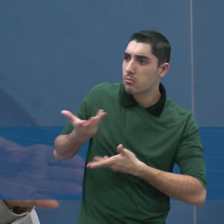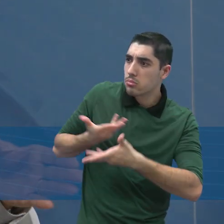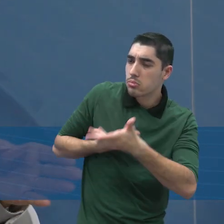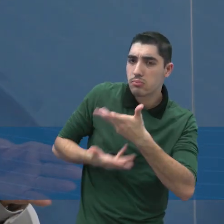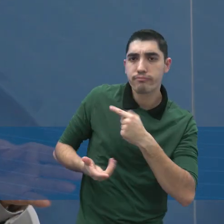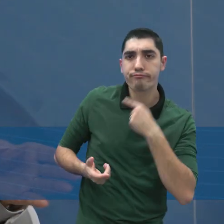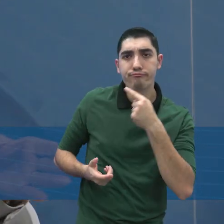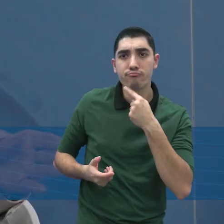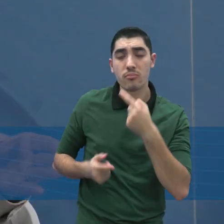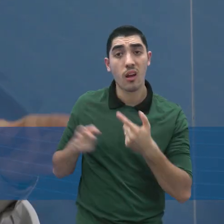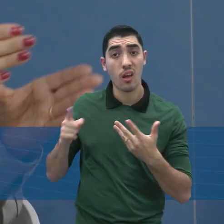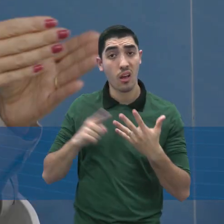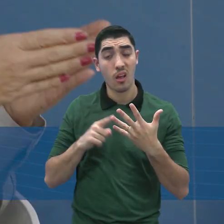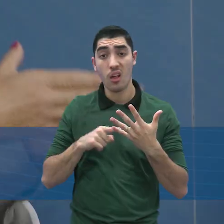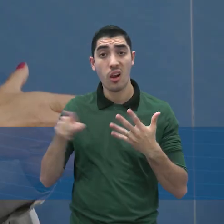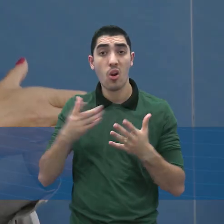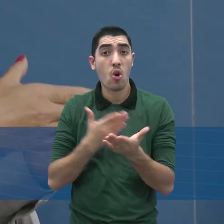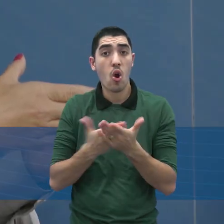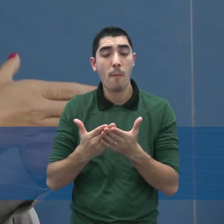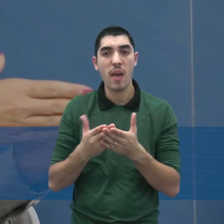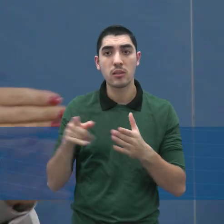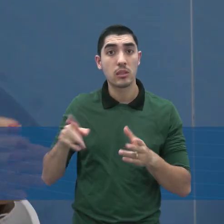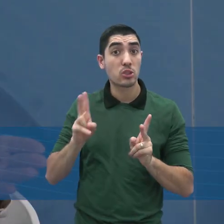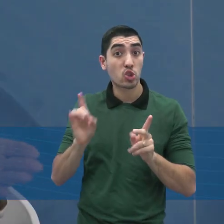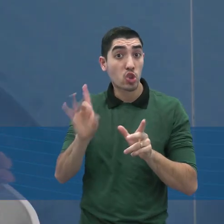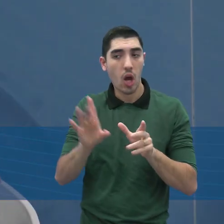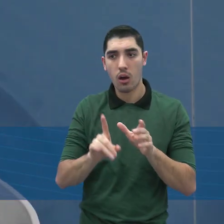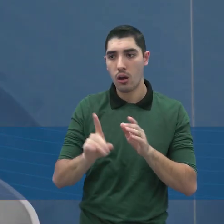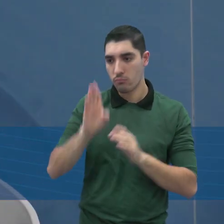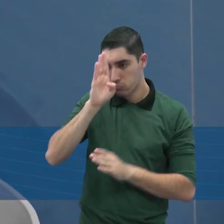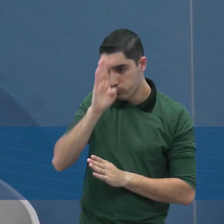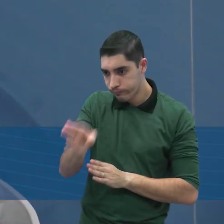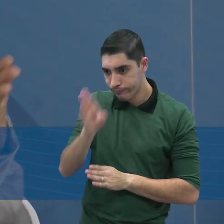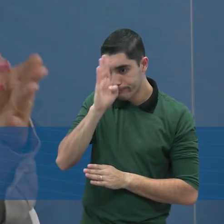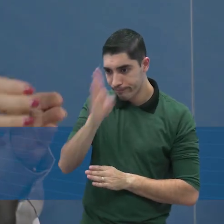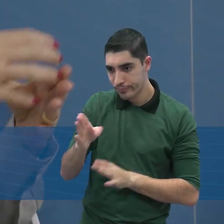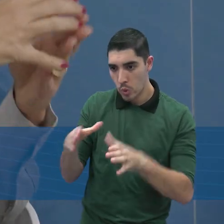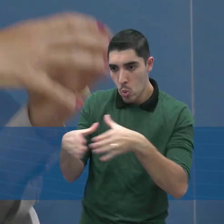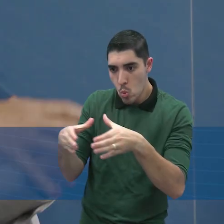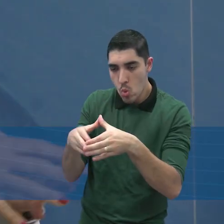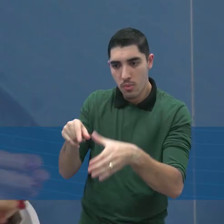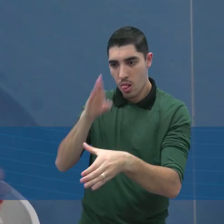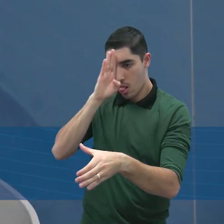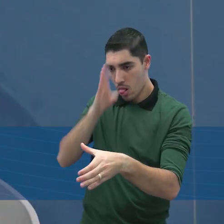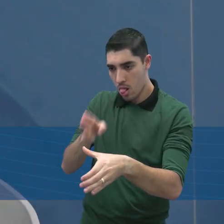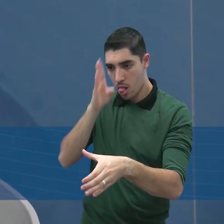qualquer coisa que não pertença àquele fanatismo ou àquele